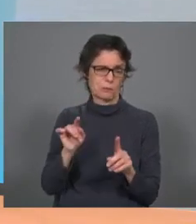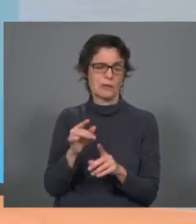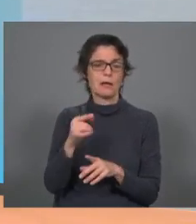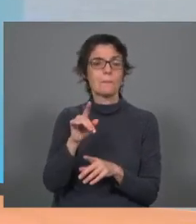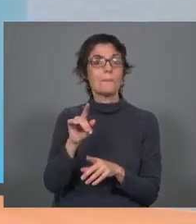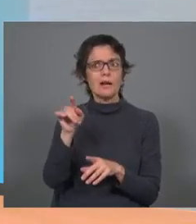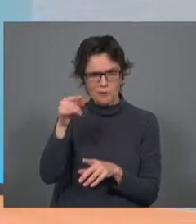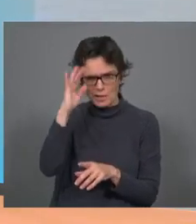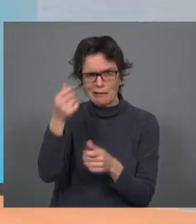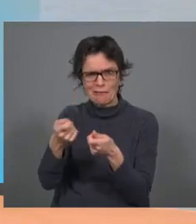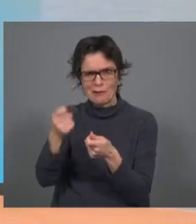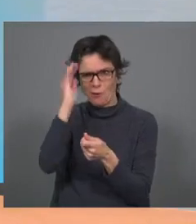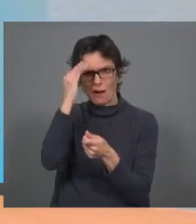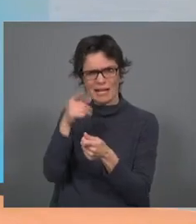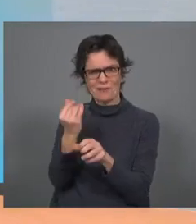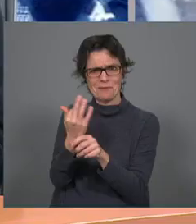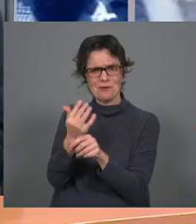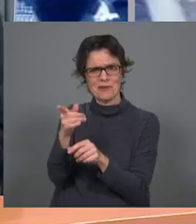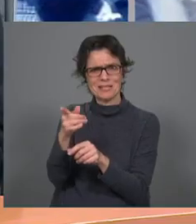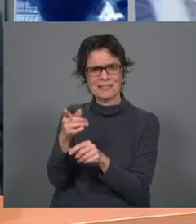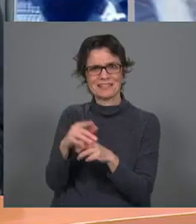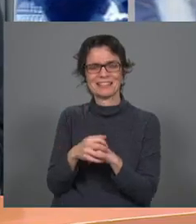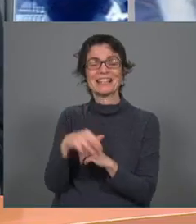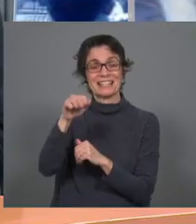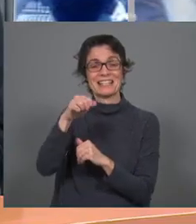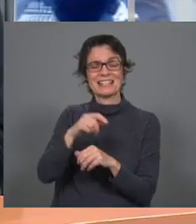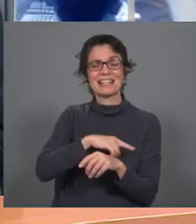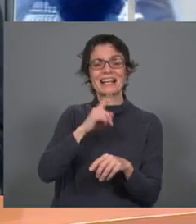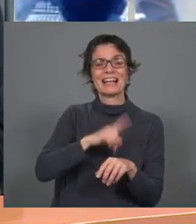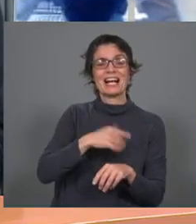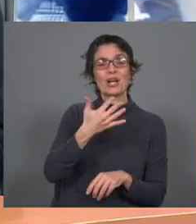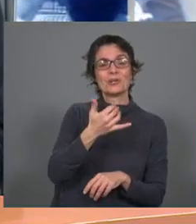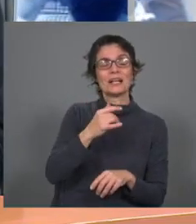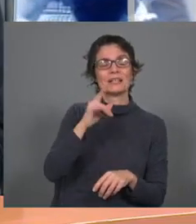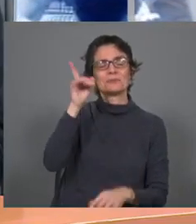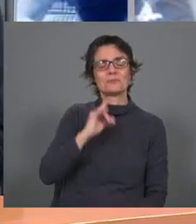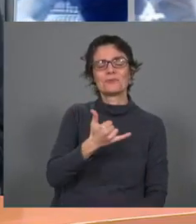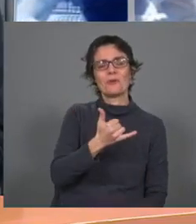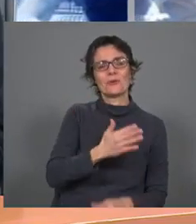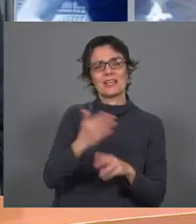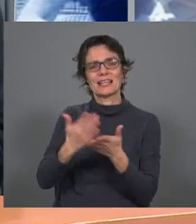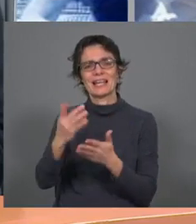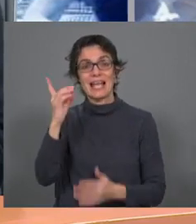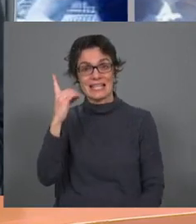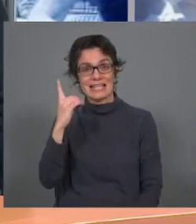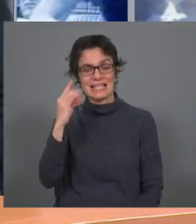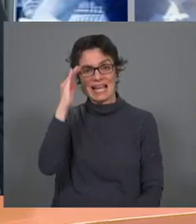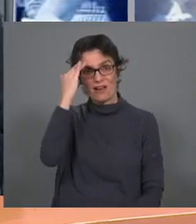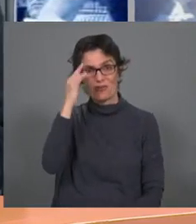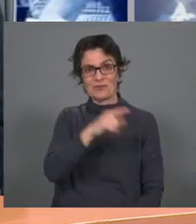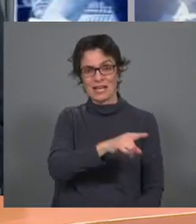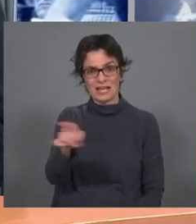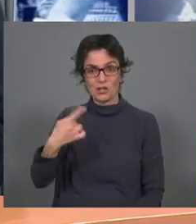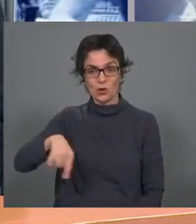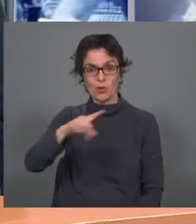organizar um Carnaval, não é? Sim, é verdade. De dia 12 a 16, agora de fevereiro, vamos ter, nestes vários dias,